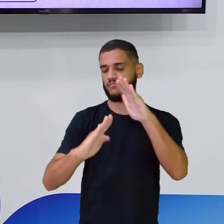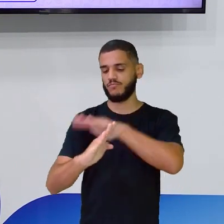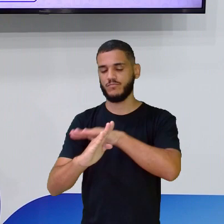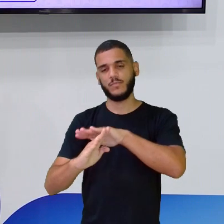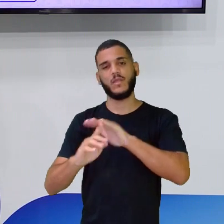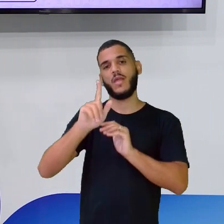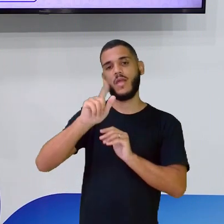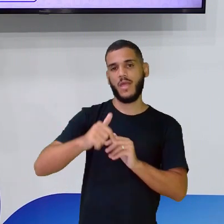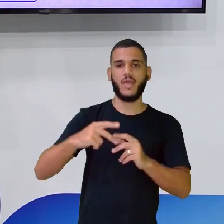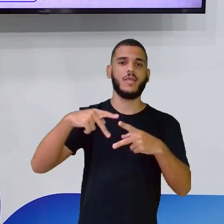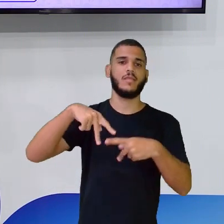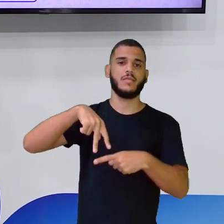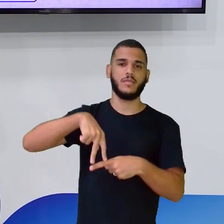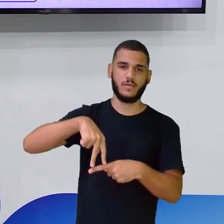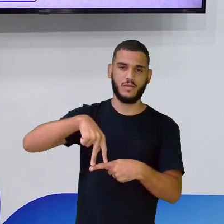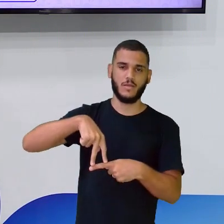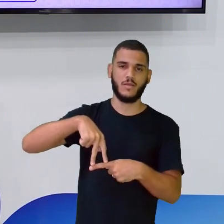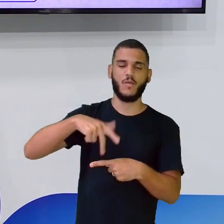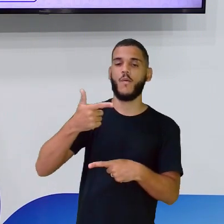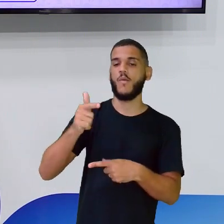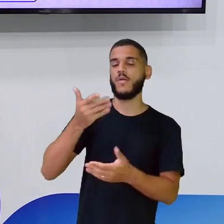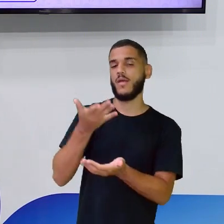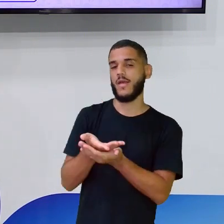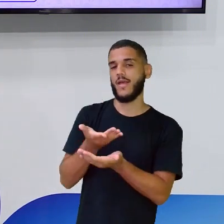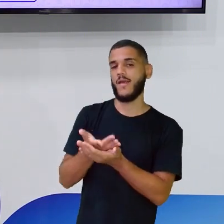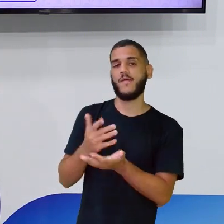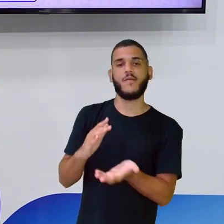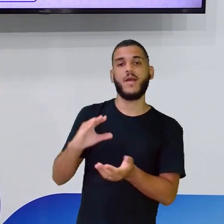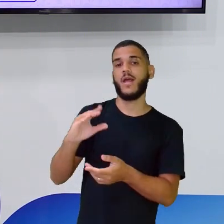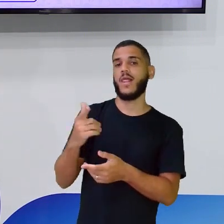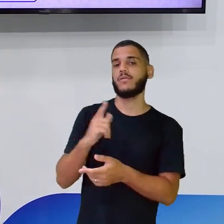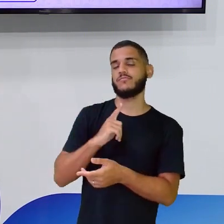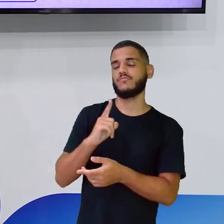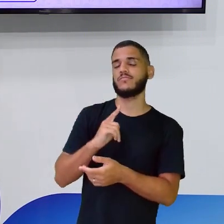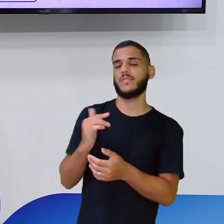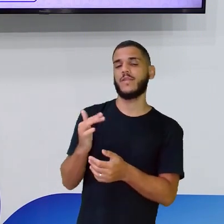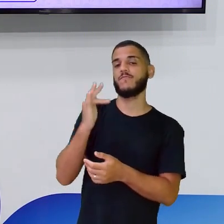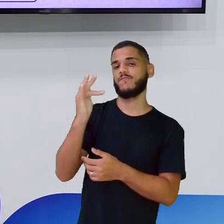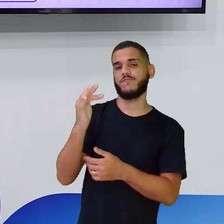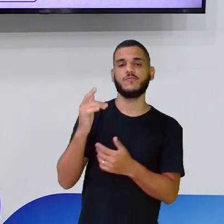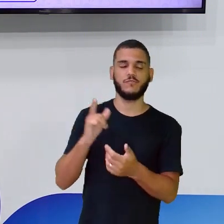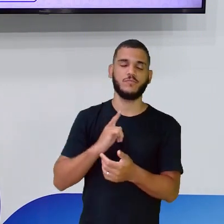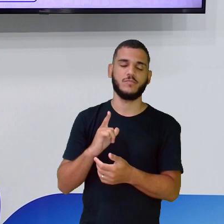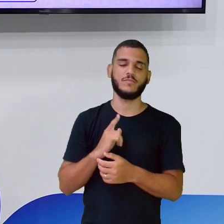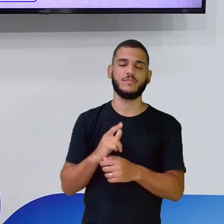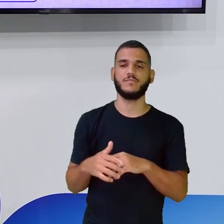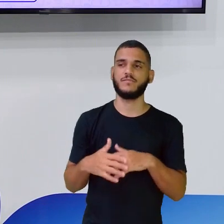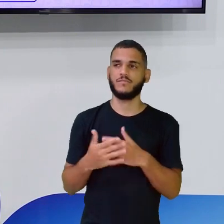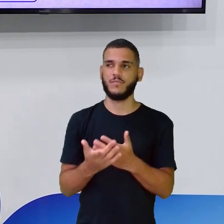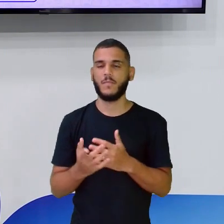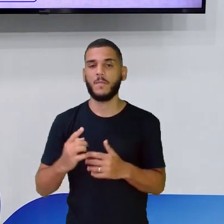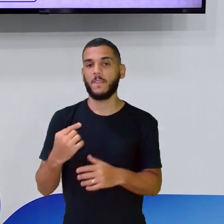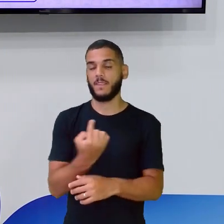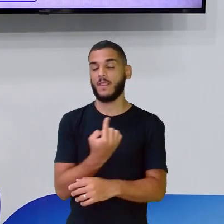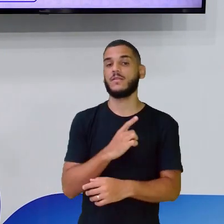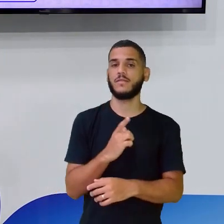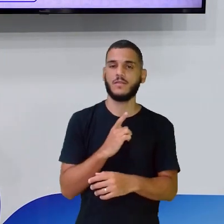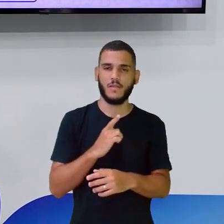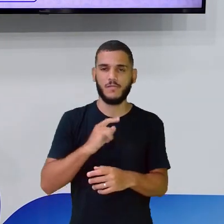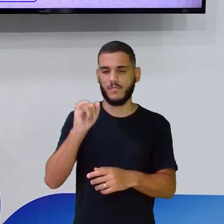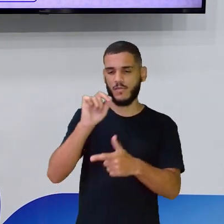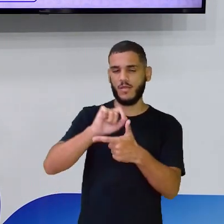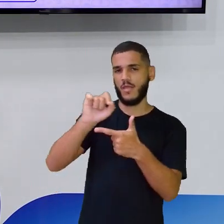é outra aula que, inclusive, está para acontecer em breve. Vamos embora. Então, a gente tem as